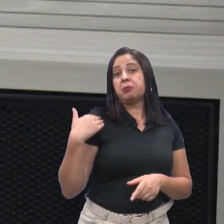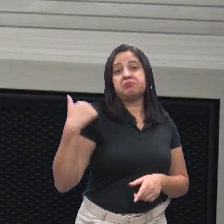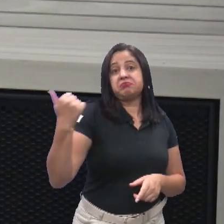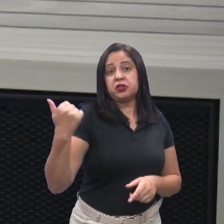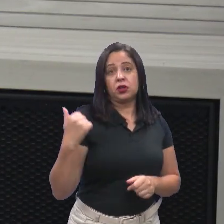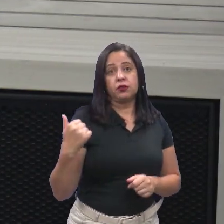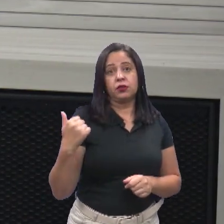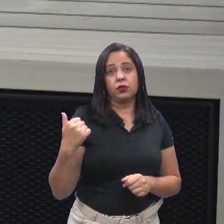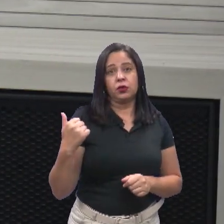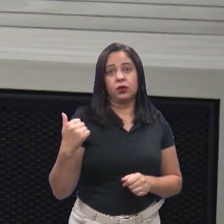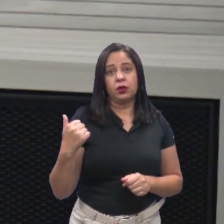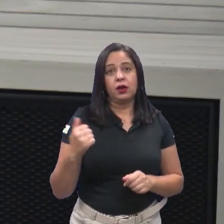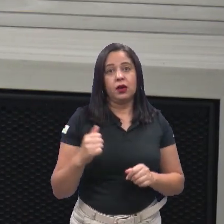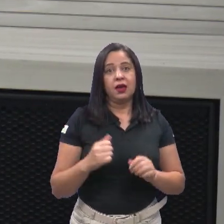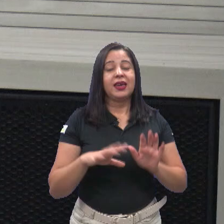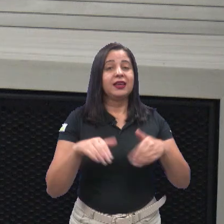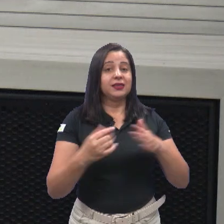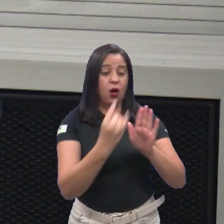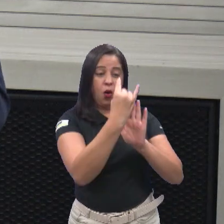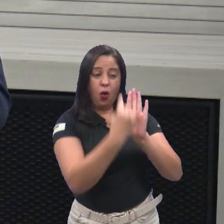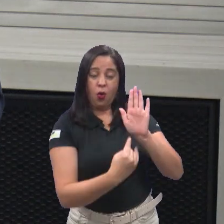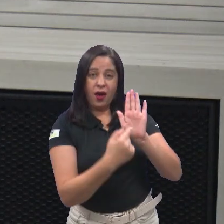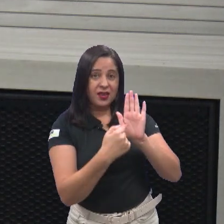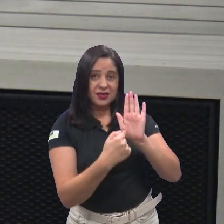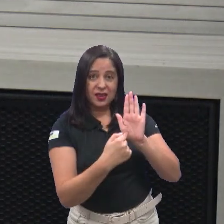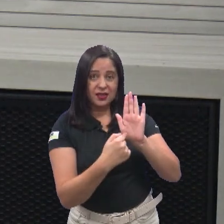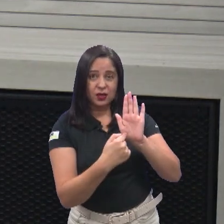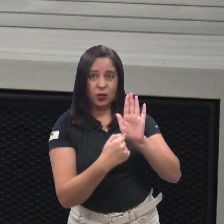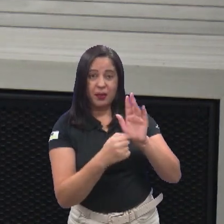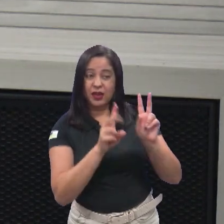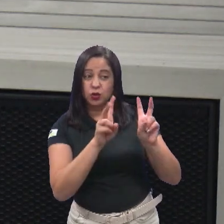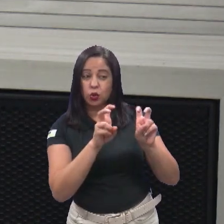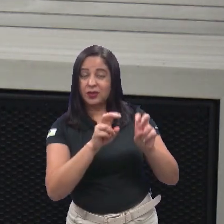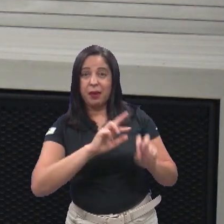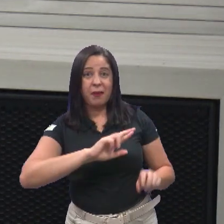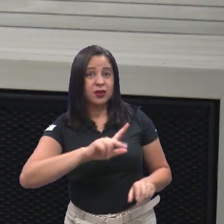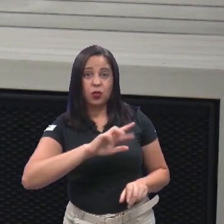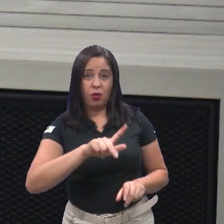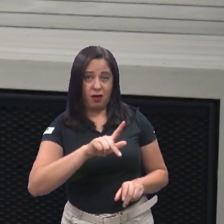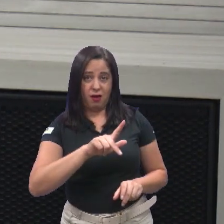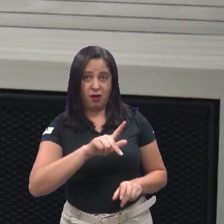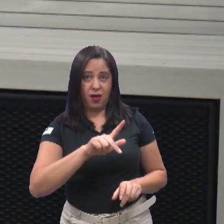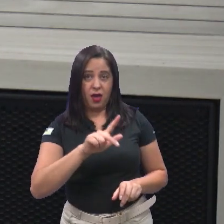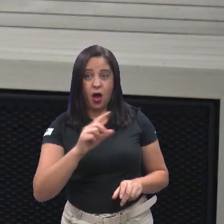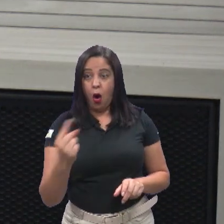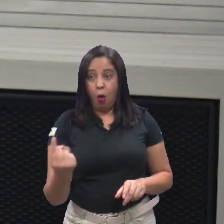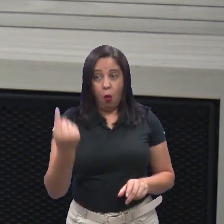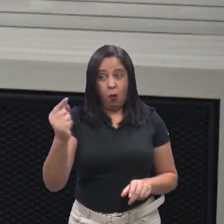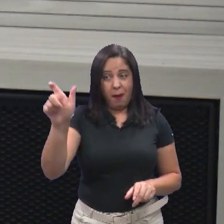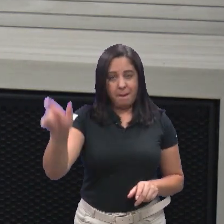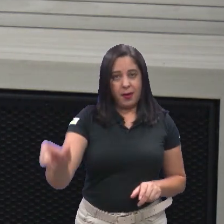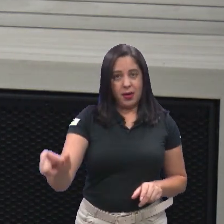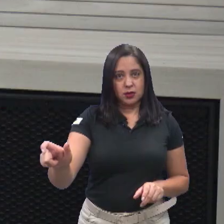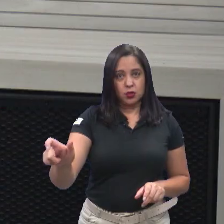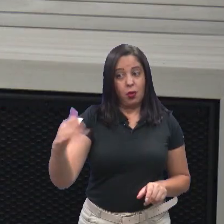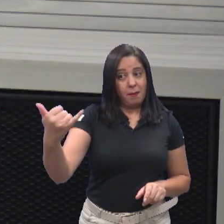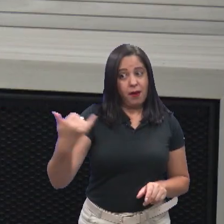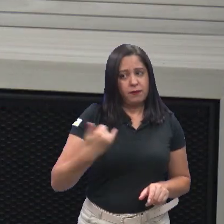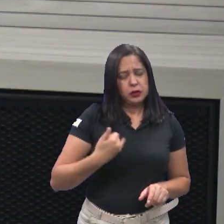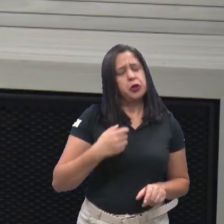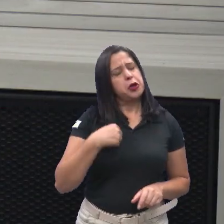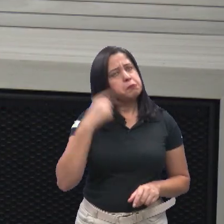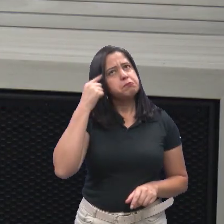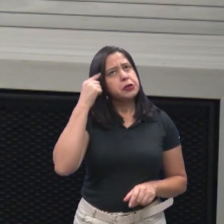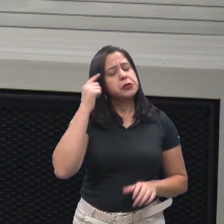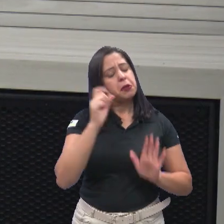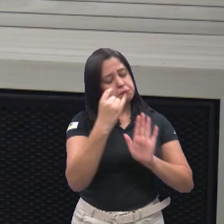ainda. Esse requerimento ele não tem nada a ver com o acontecido. Foi uma pessoa que me convidou, tanto que o meu requerimento, ele cita o